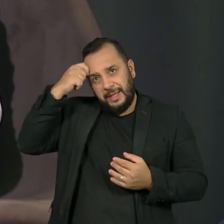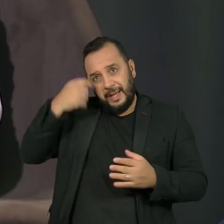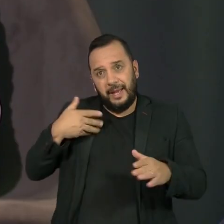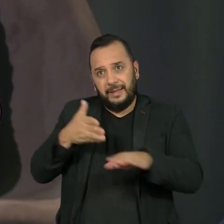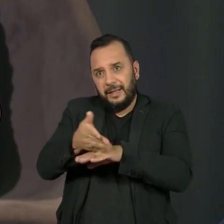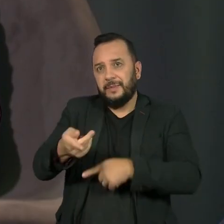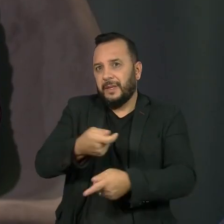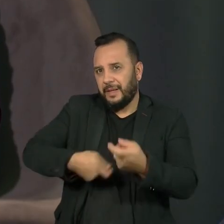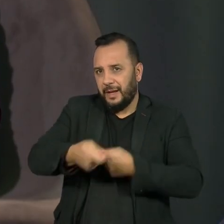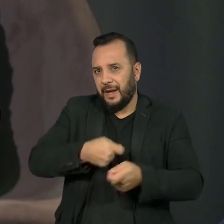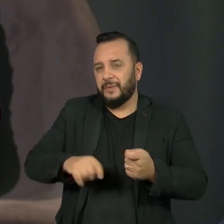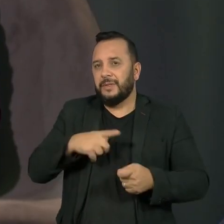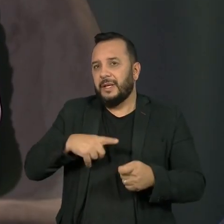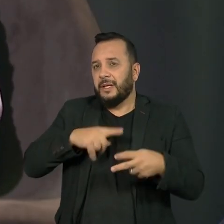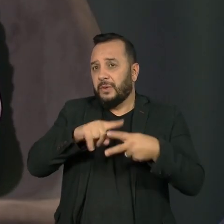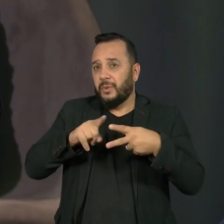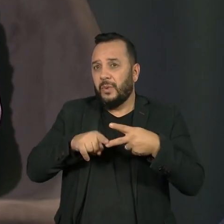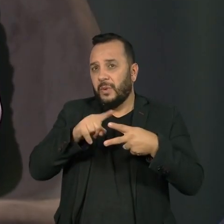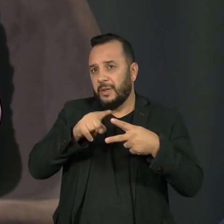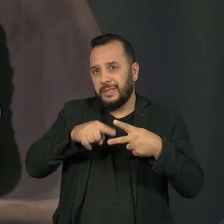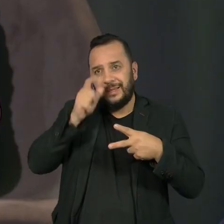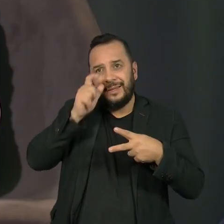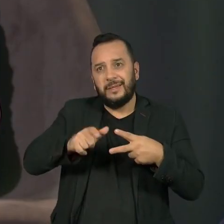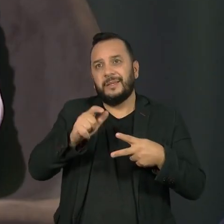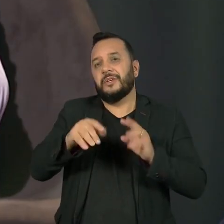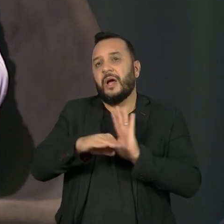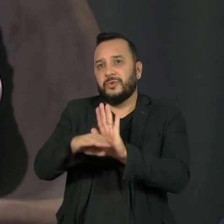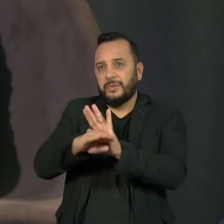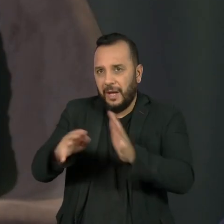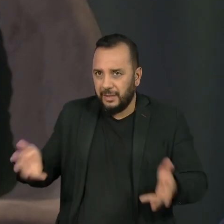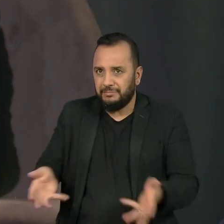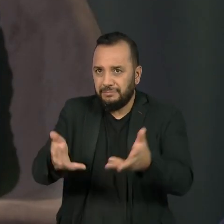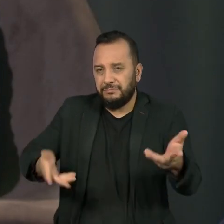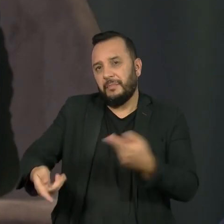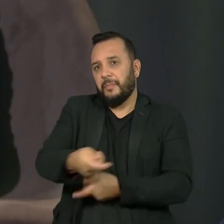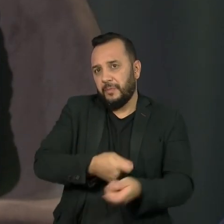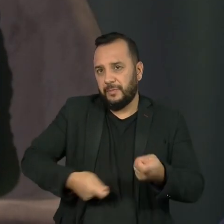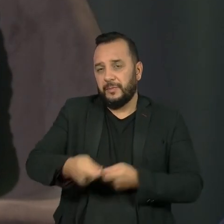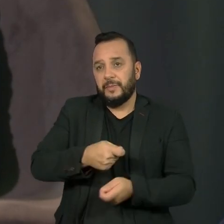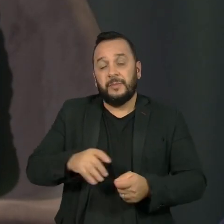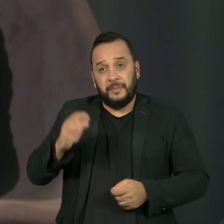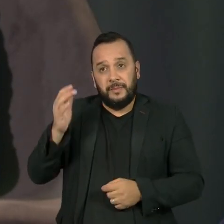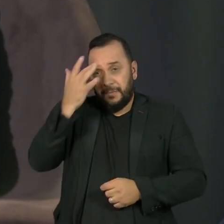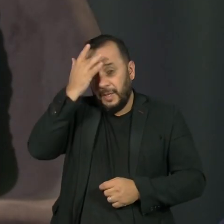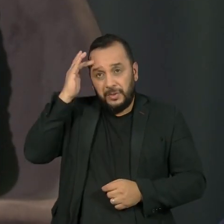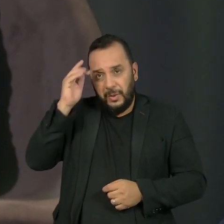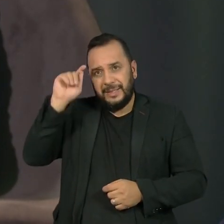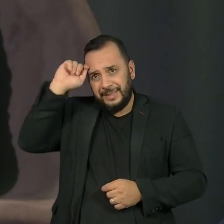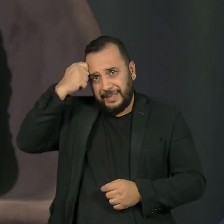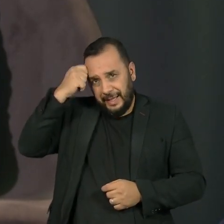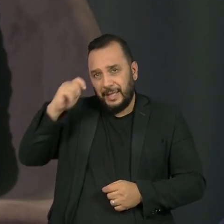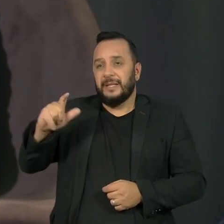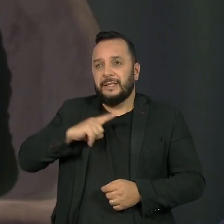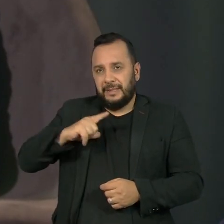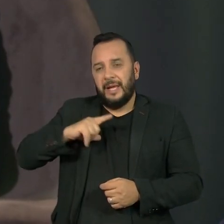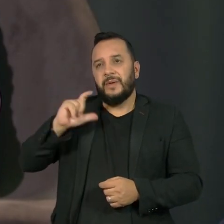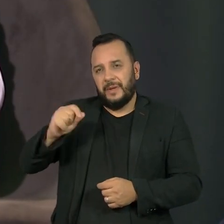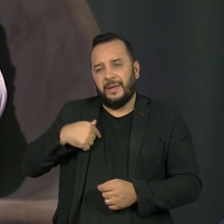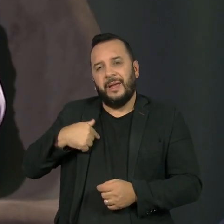2 grupos interessantes também que podem ajudar na movimentação. Pessoas negras com letramento racial e pessoas negras